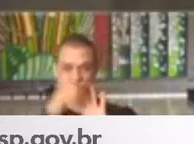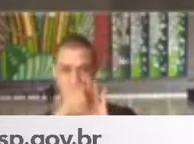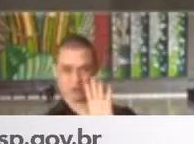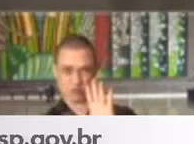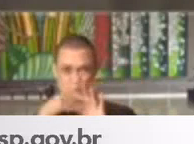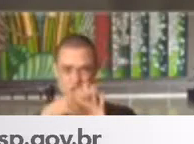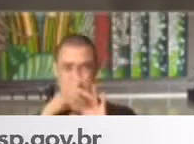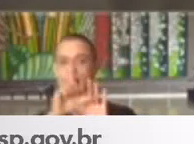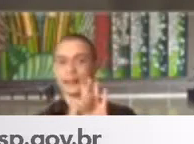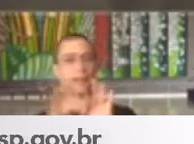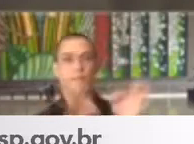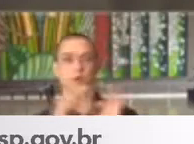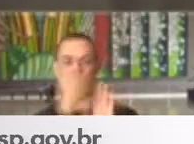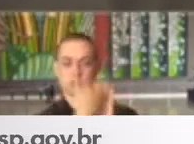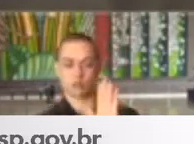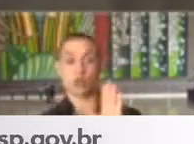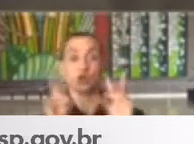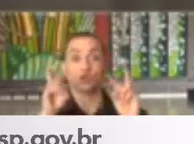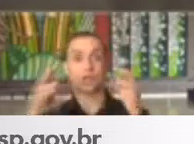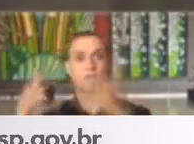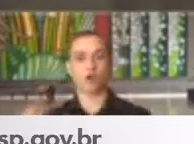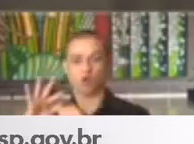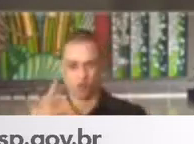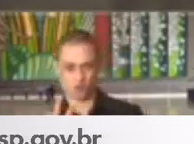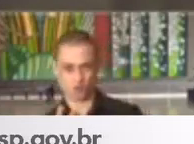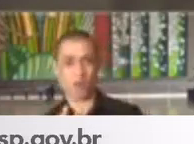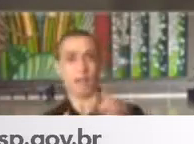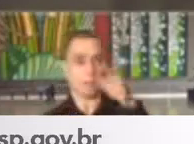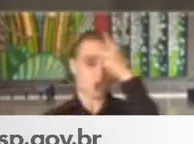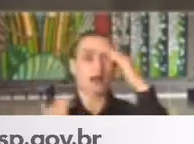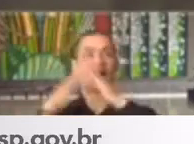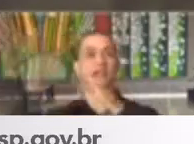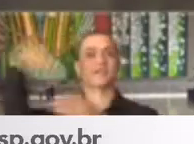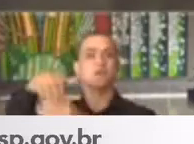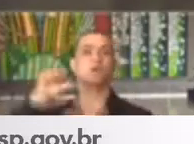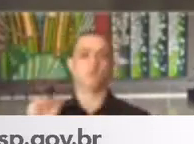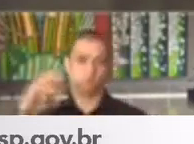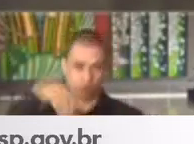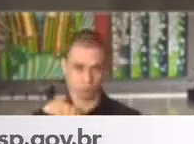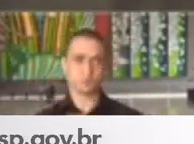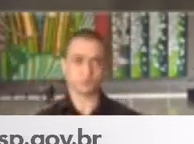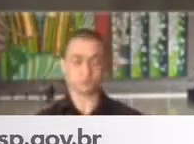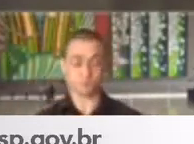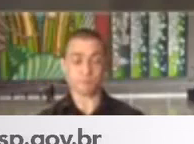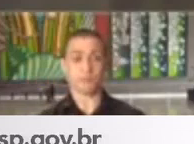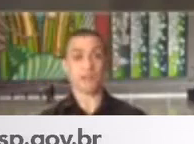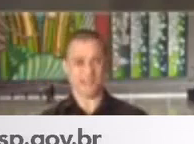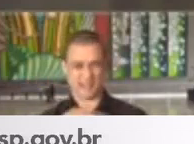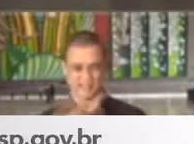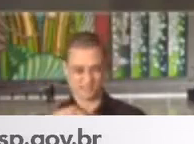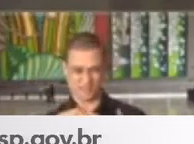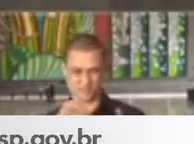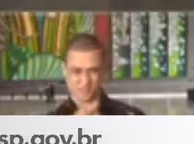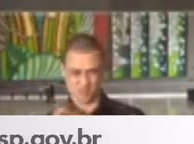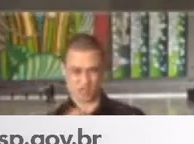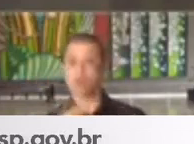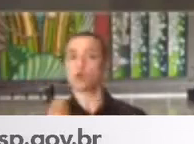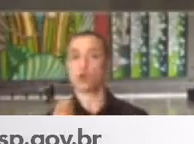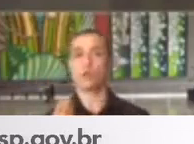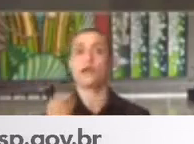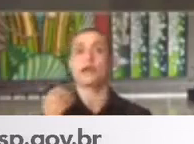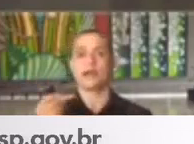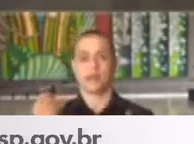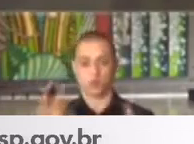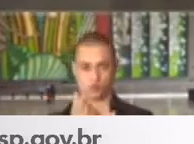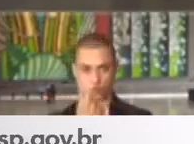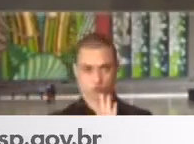à questão do coronavírus ter votação virtual. Esse outro projeto permite à administração pública